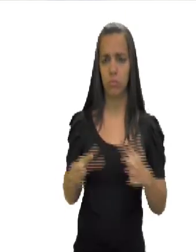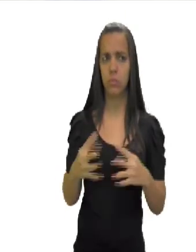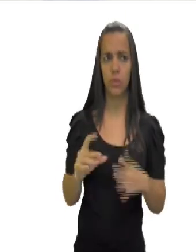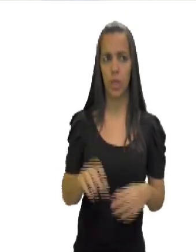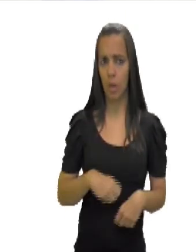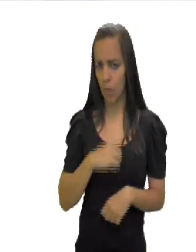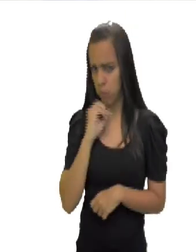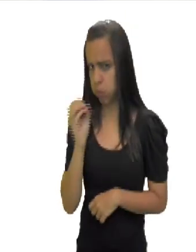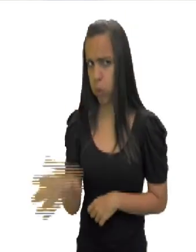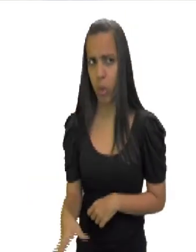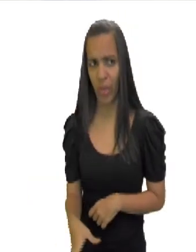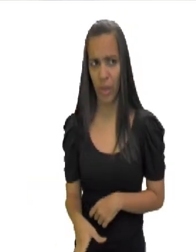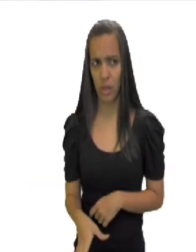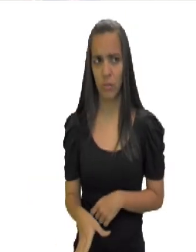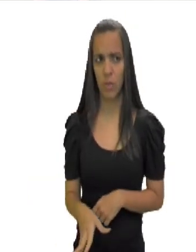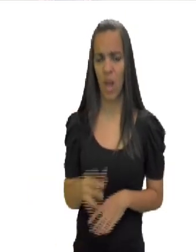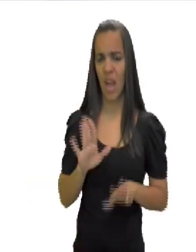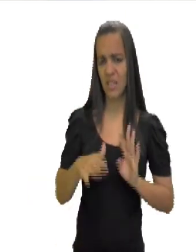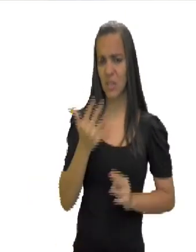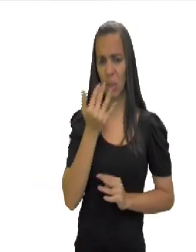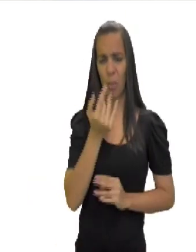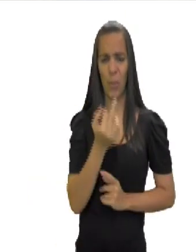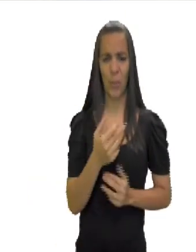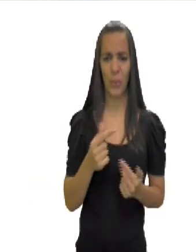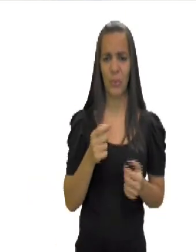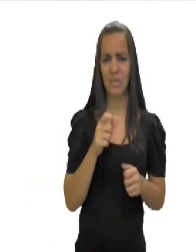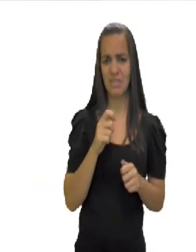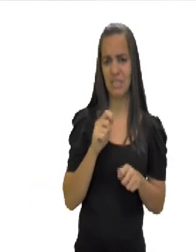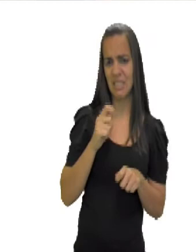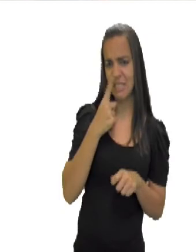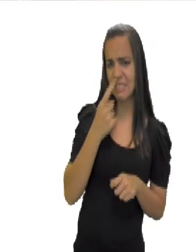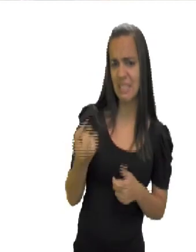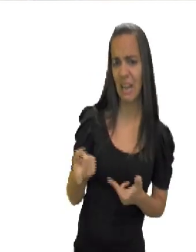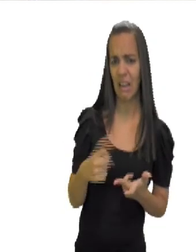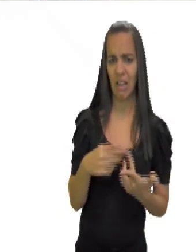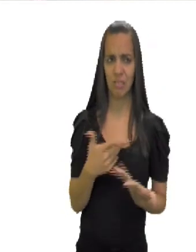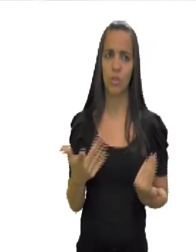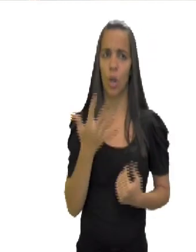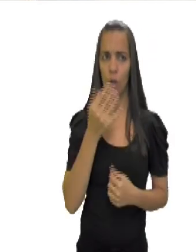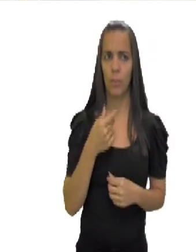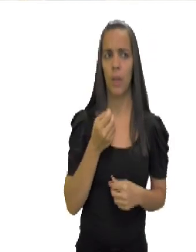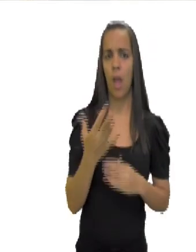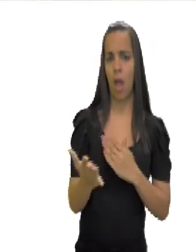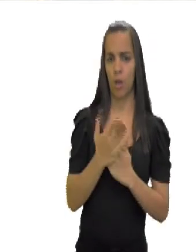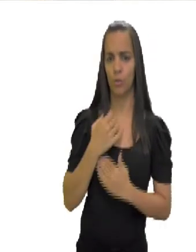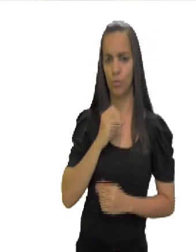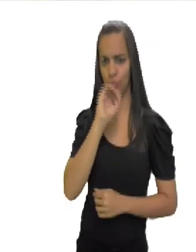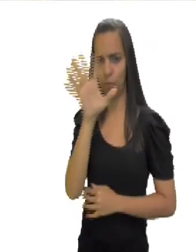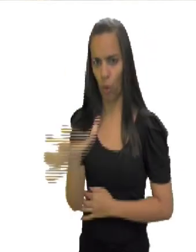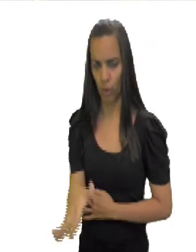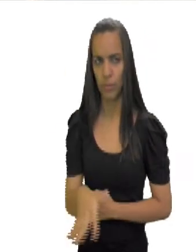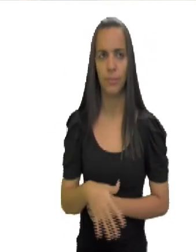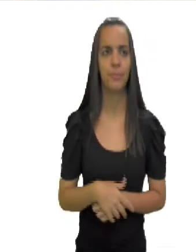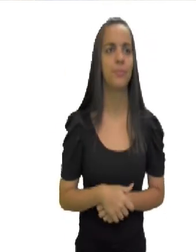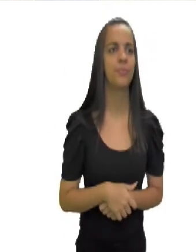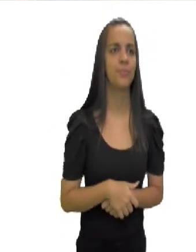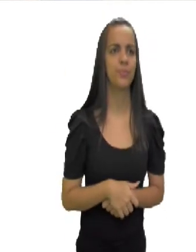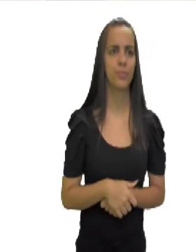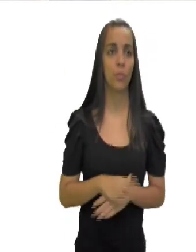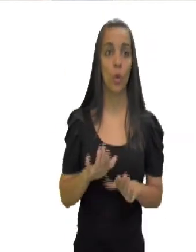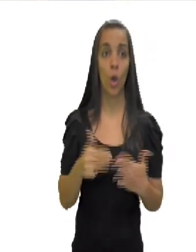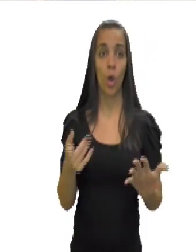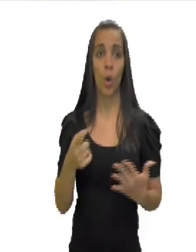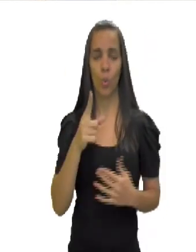melhor vomitar, tirar aquilo que está incomodando, do que aquilo ficar te prejudicando dentro de você. Quando se está